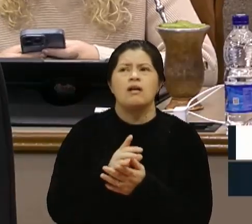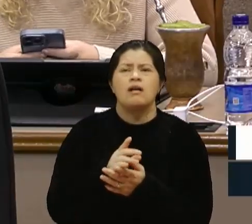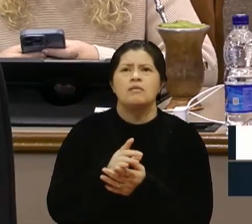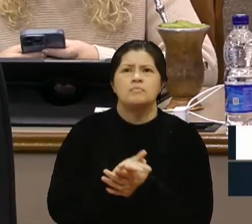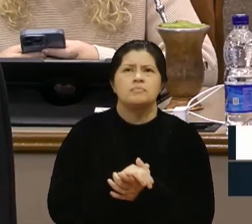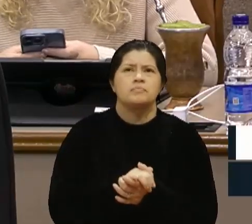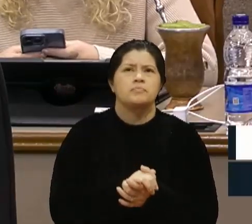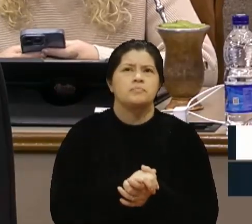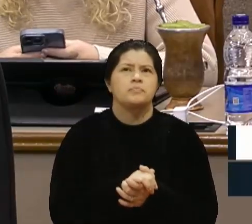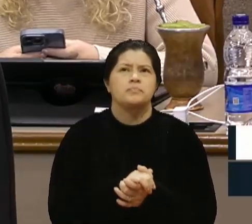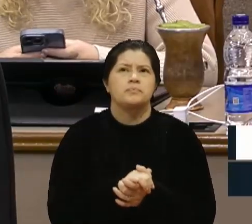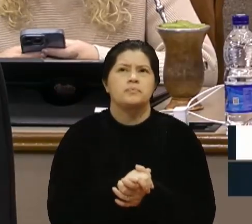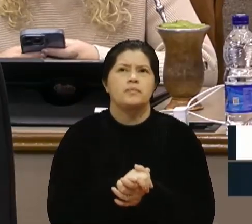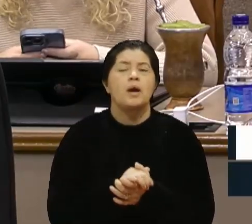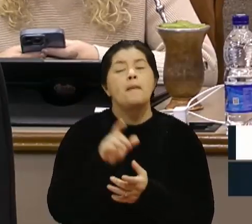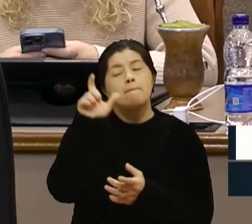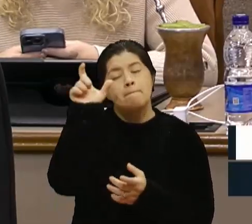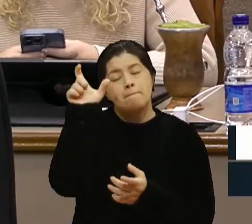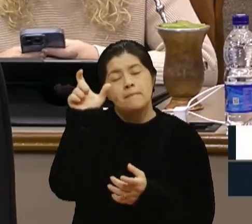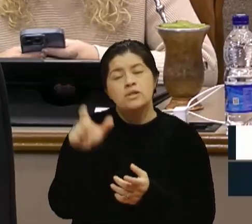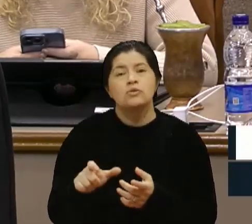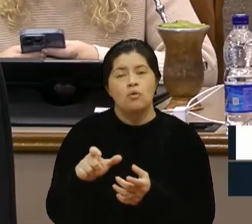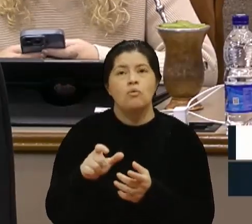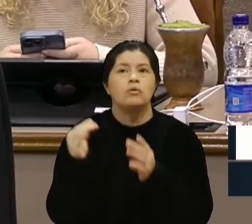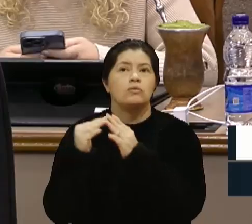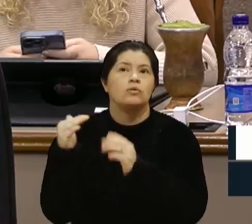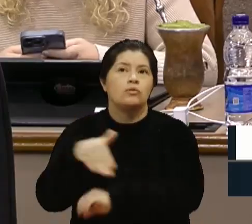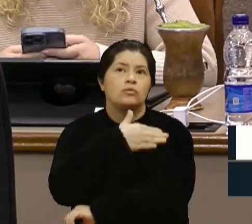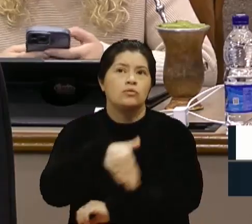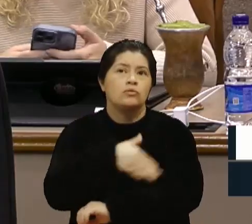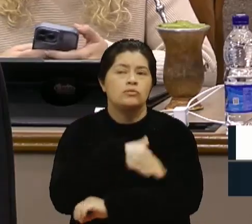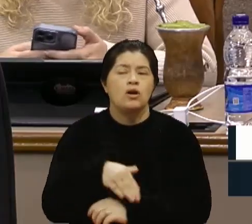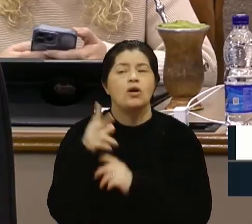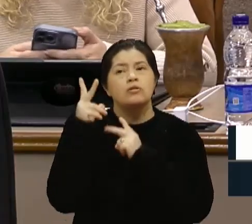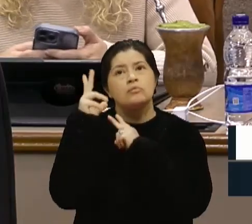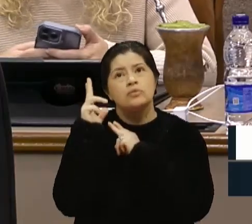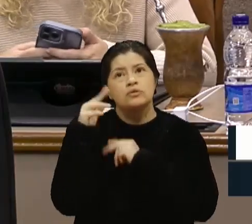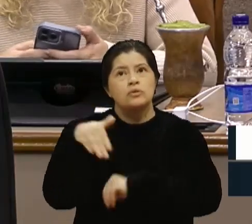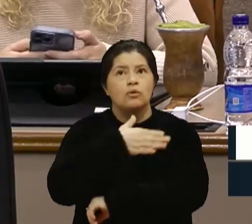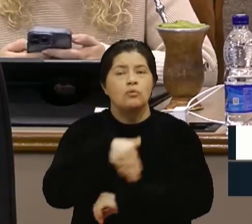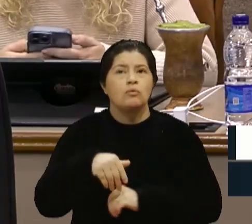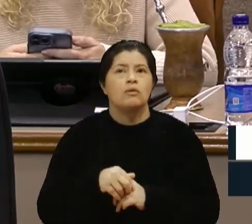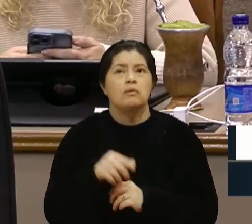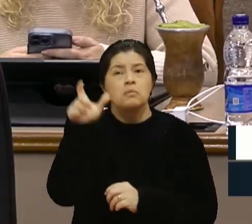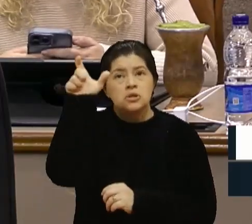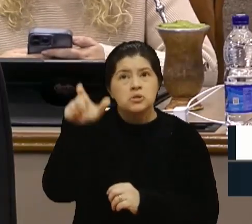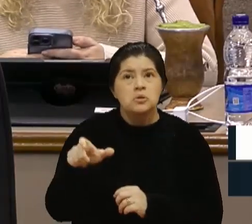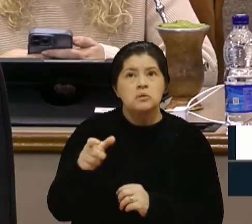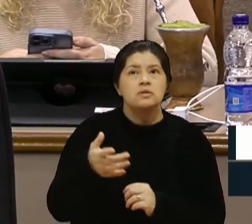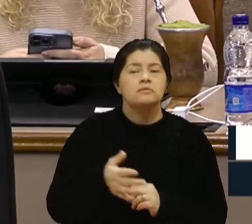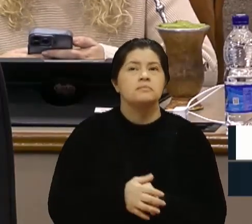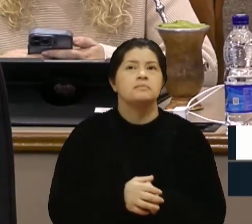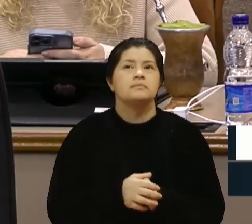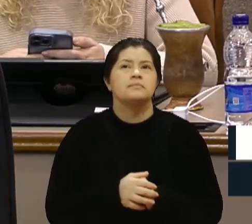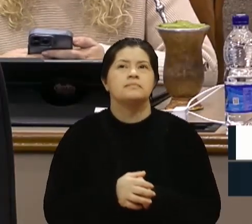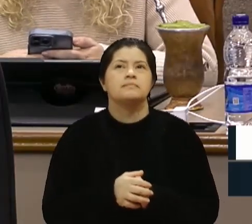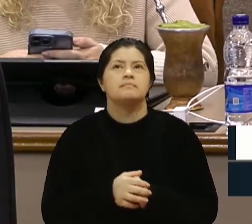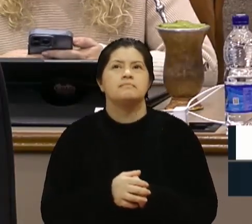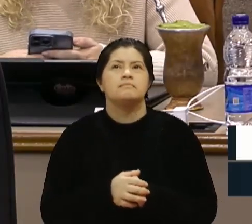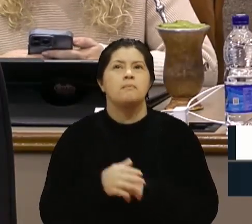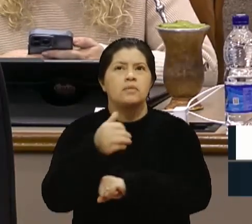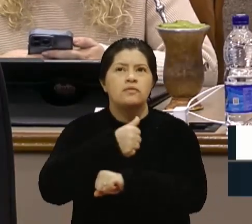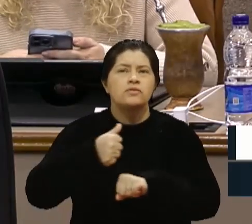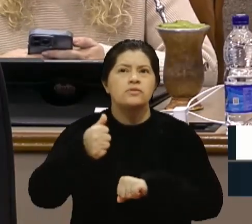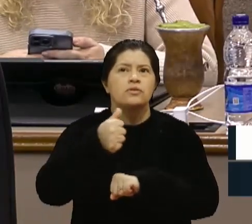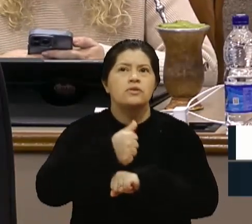de pessoa em situação de rua, que estava dormindo na rua, e o camarada era profissional